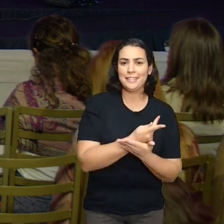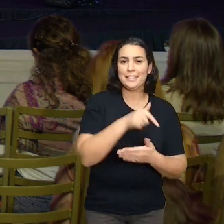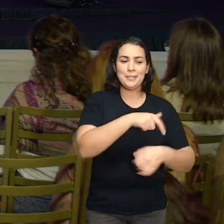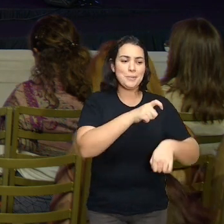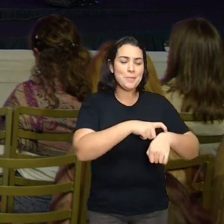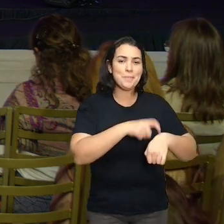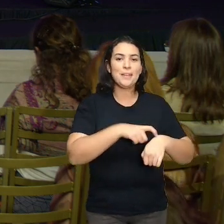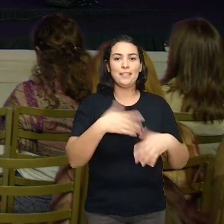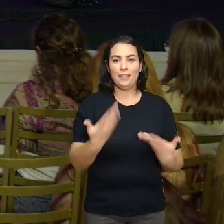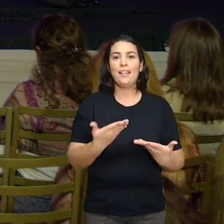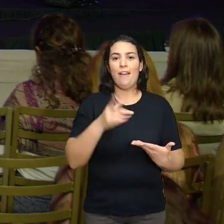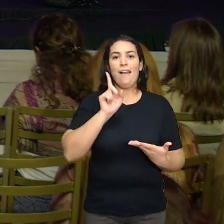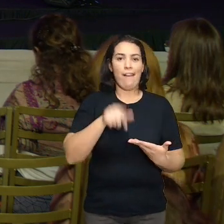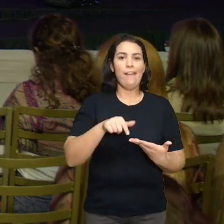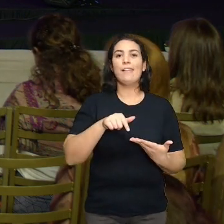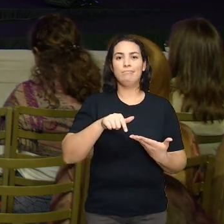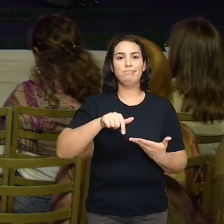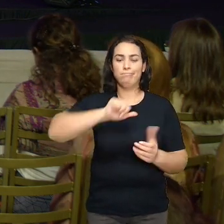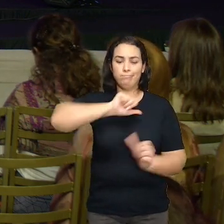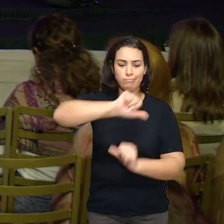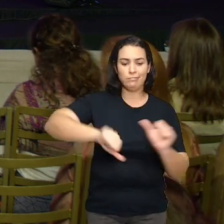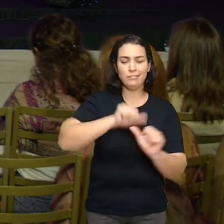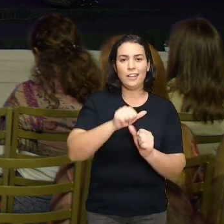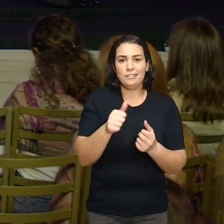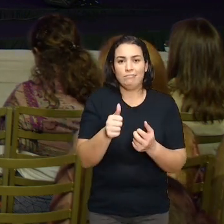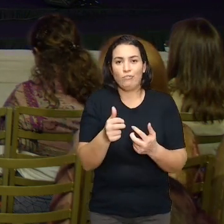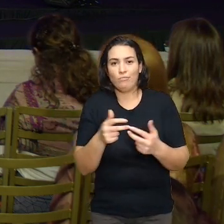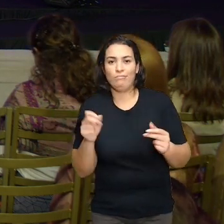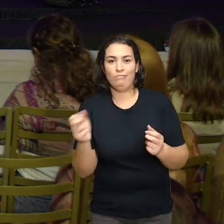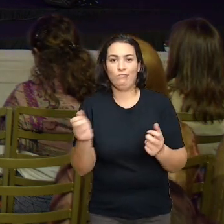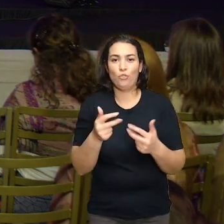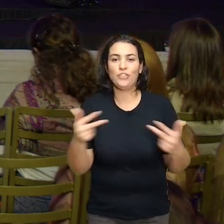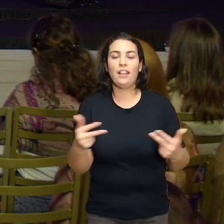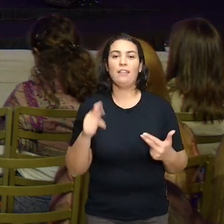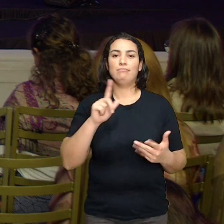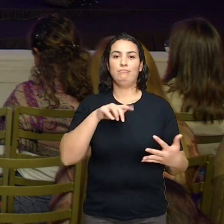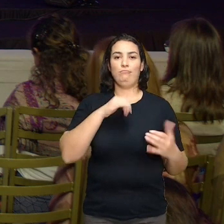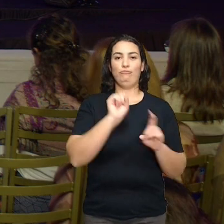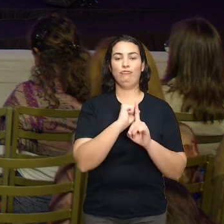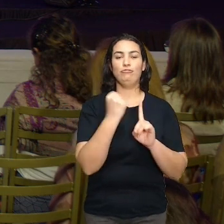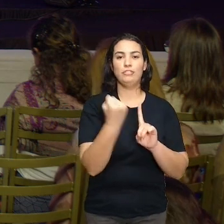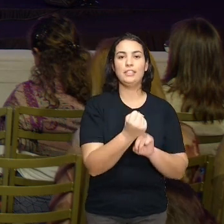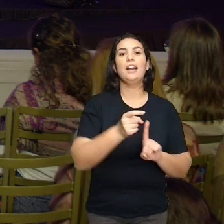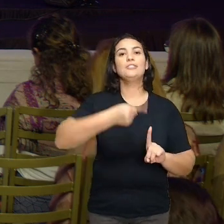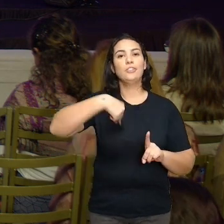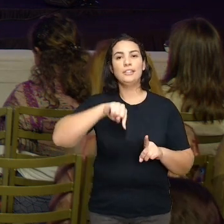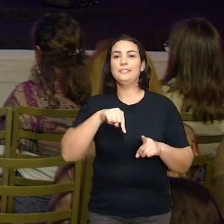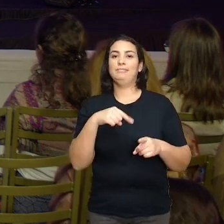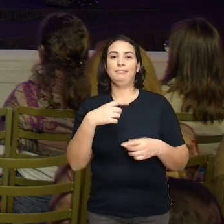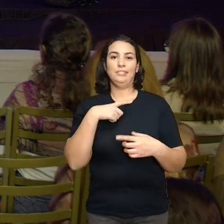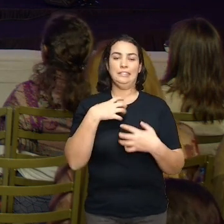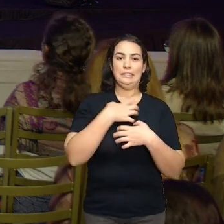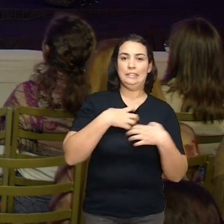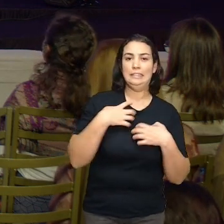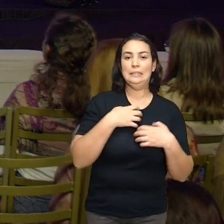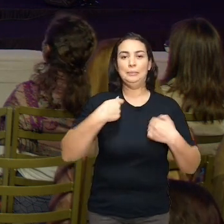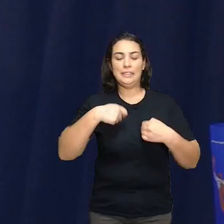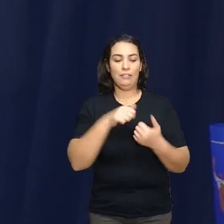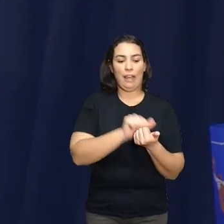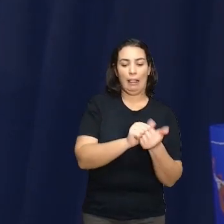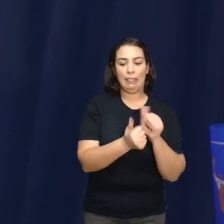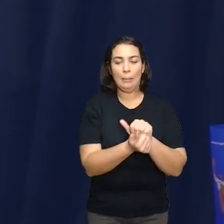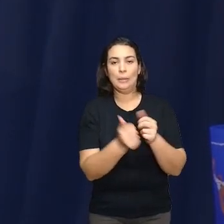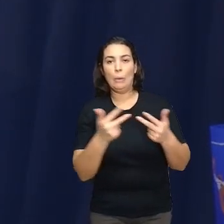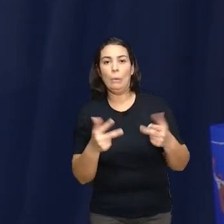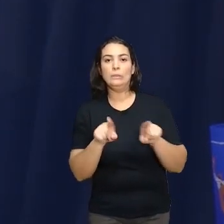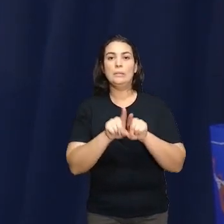social, realmente, e inovação social traz um pouco disso, né, das incertezas de precisar testar e adaptar, acompanhar e ver como